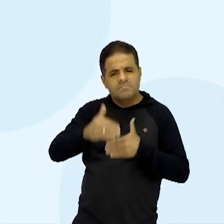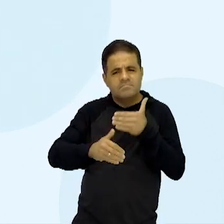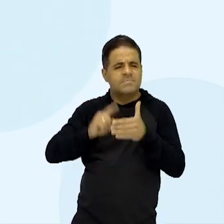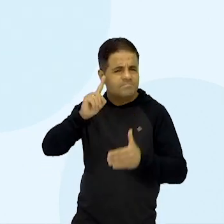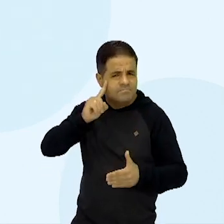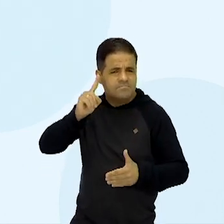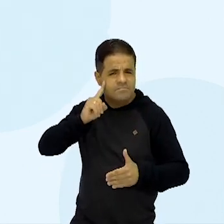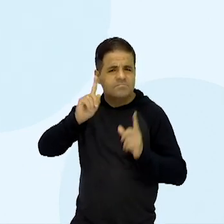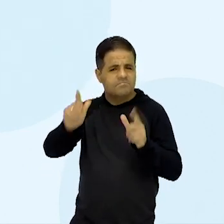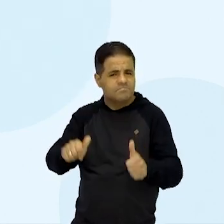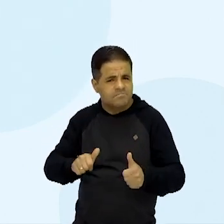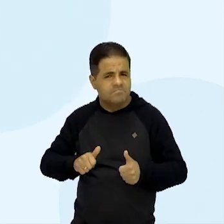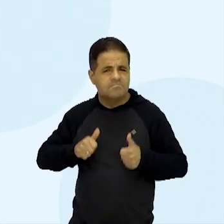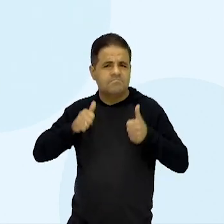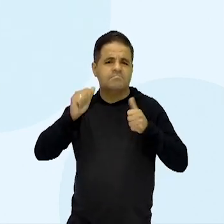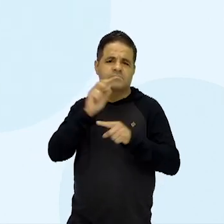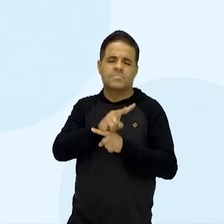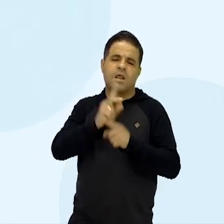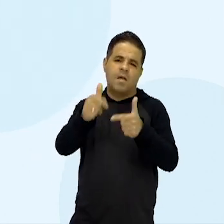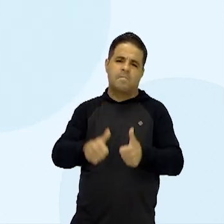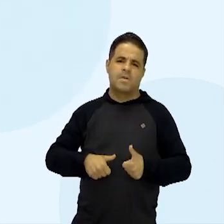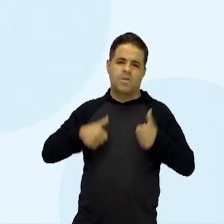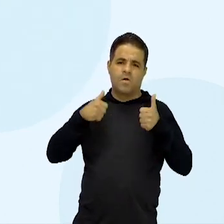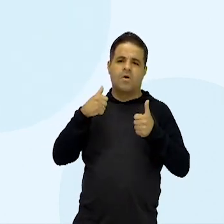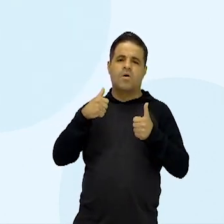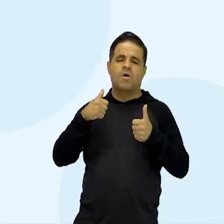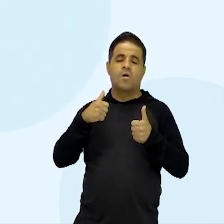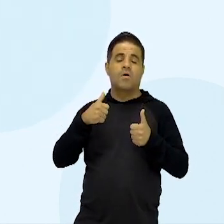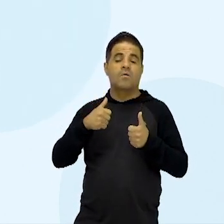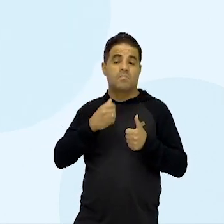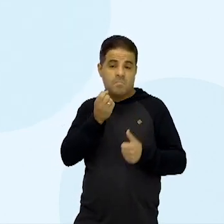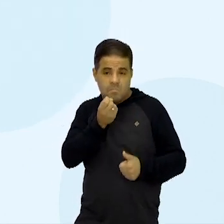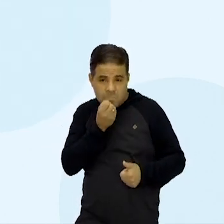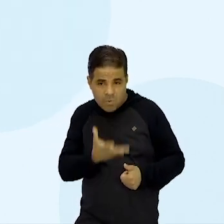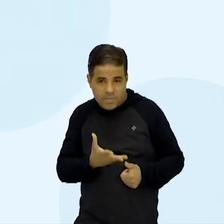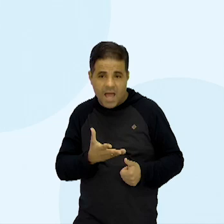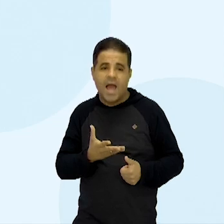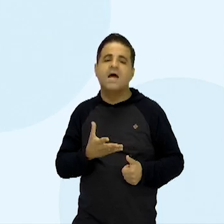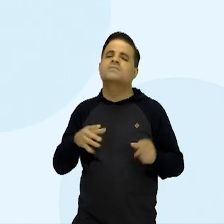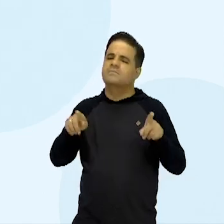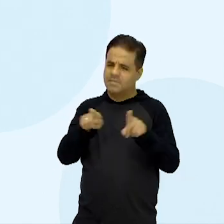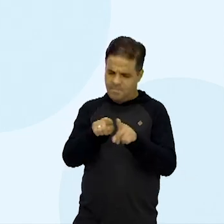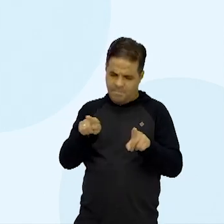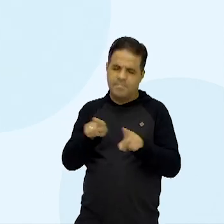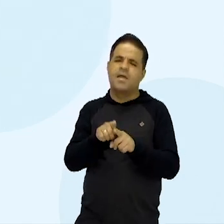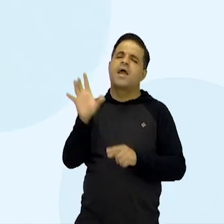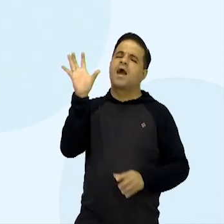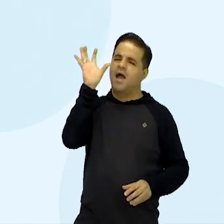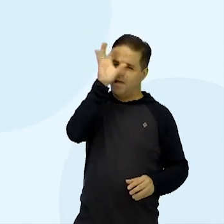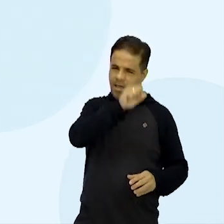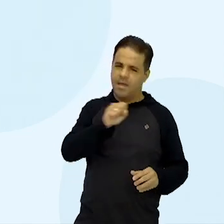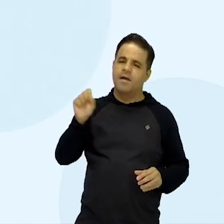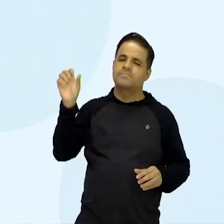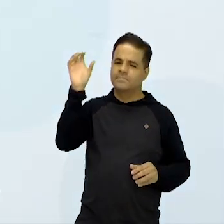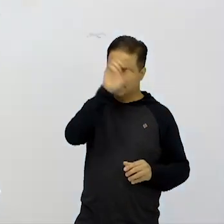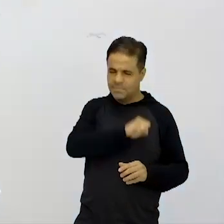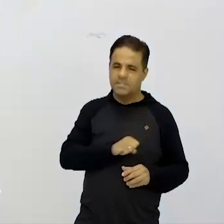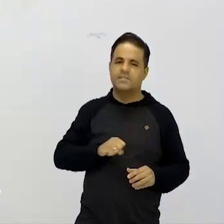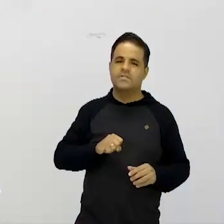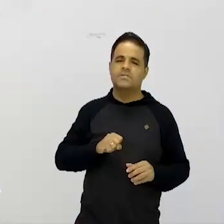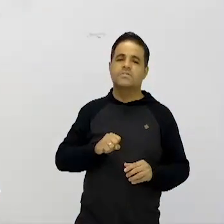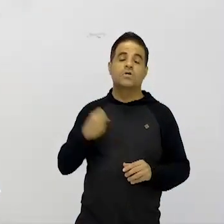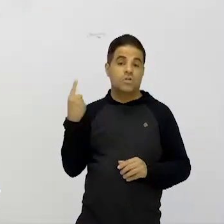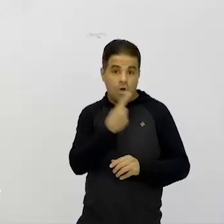dia melhor, pois bondade também se aprende, né? Então a gente aprende a